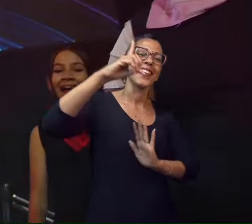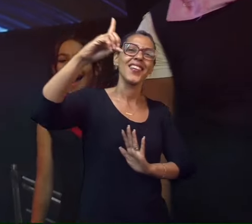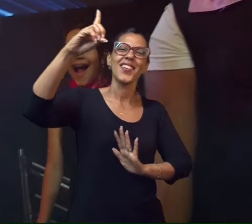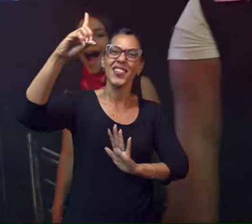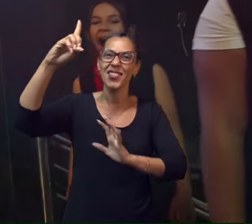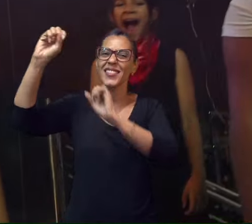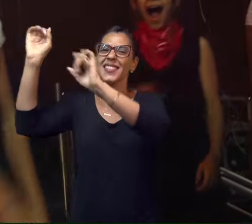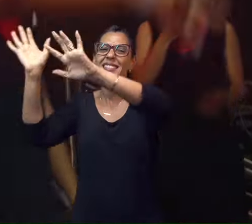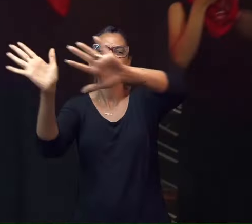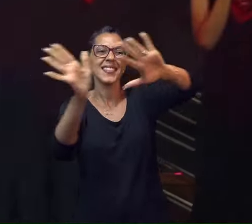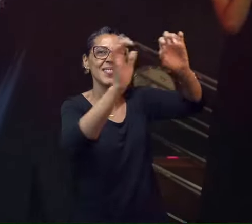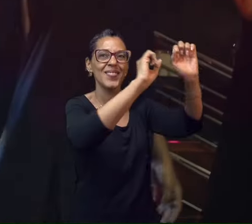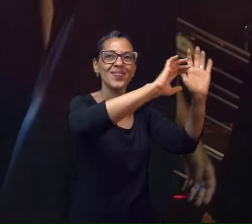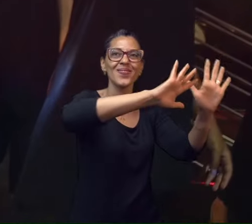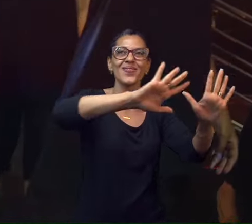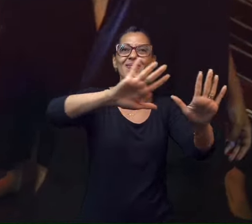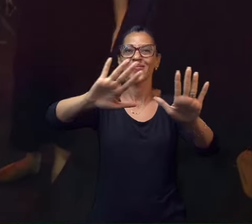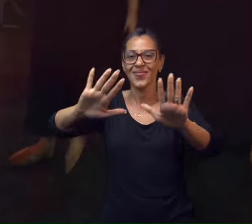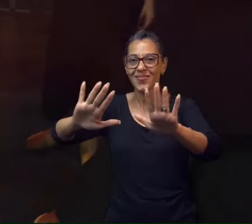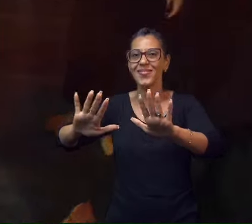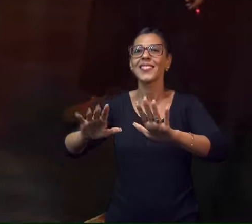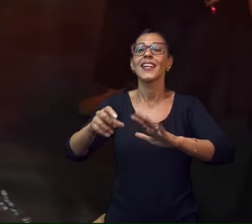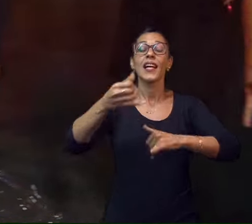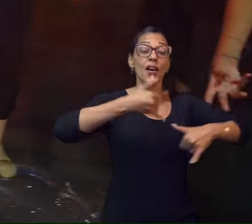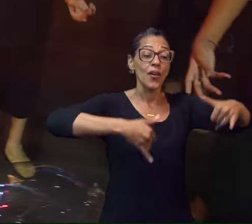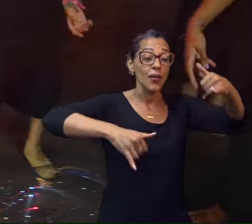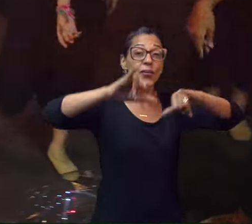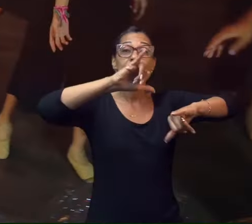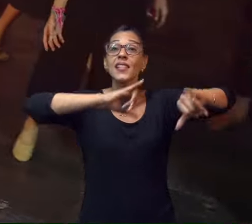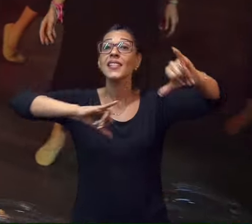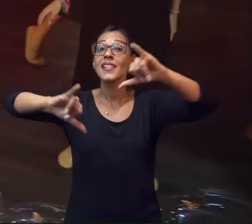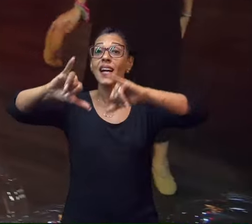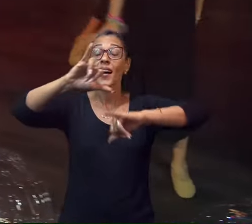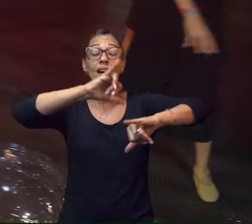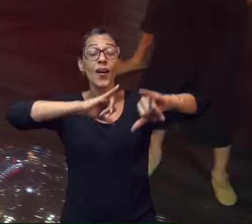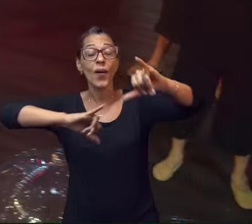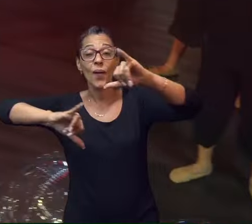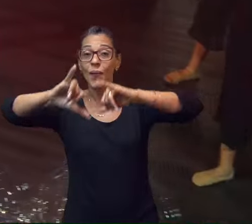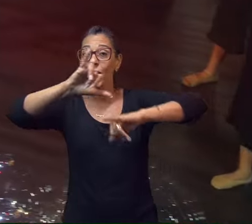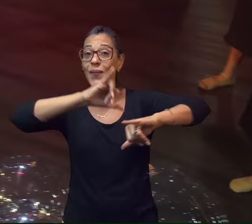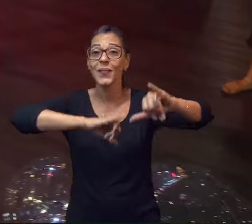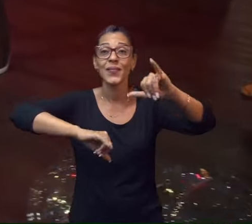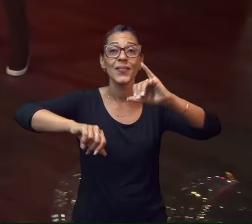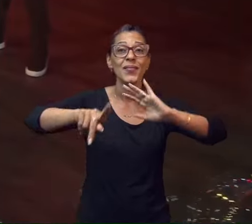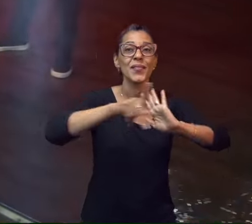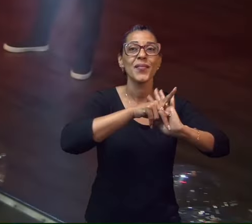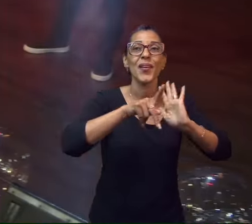é a unção de Deus que está neste lugar